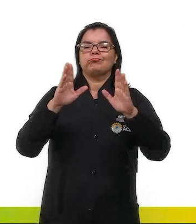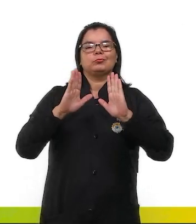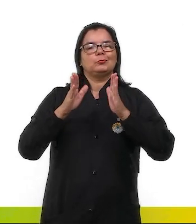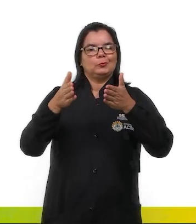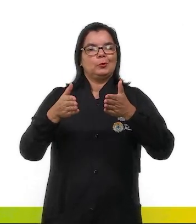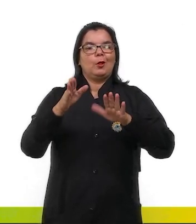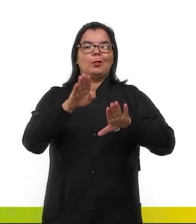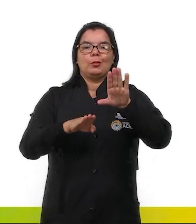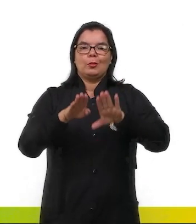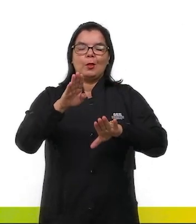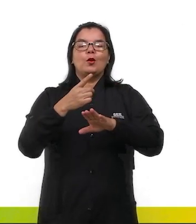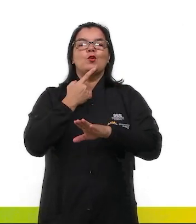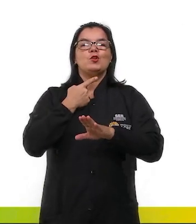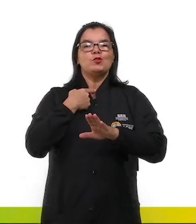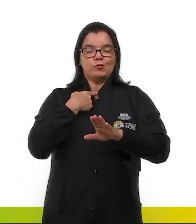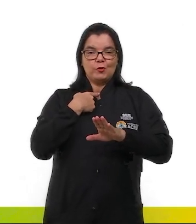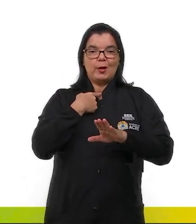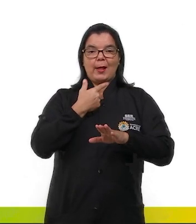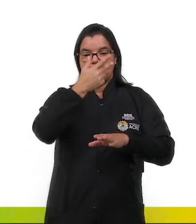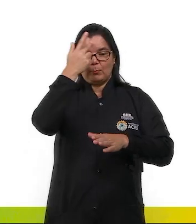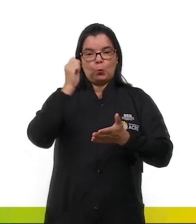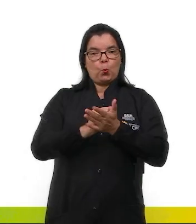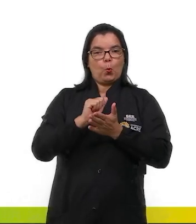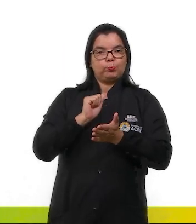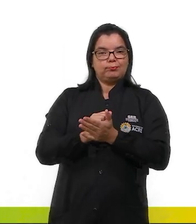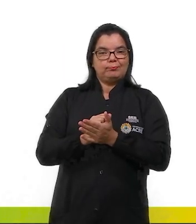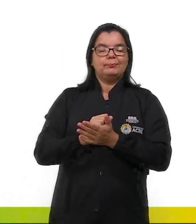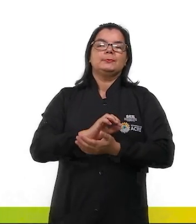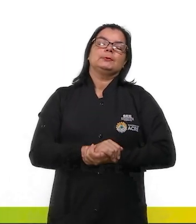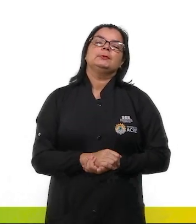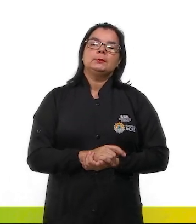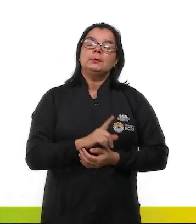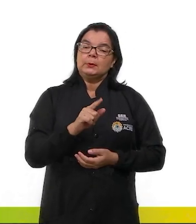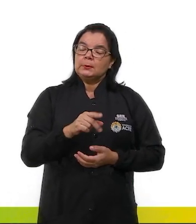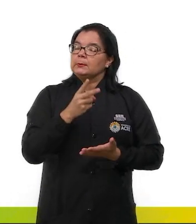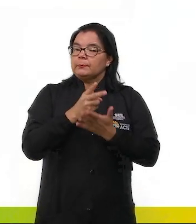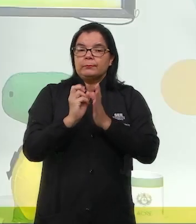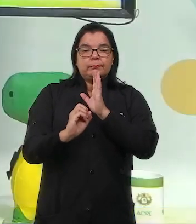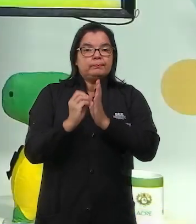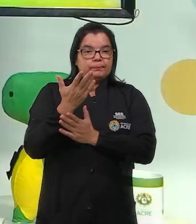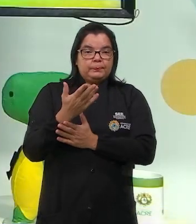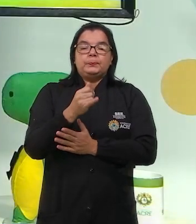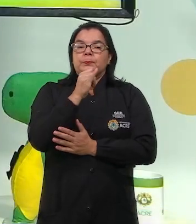acordo com interesses editoriais. Isso é bem recorrente e é